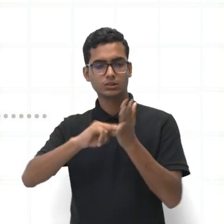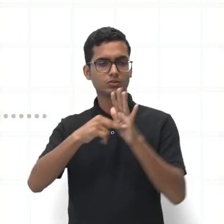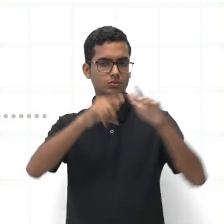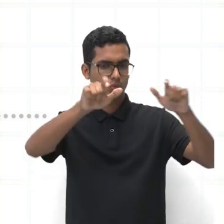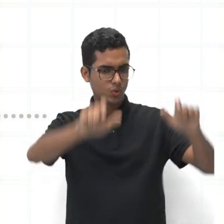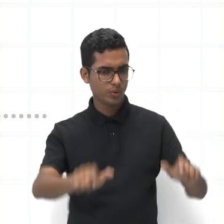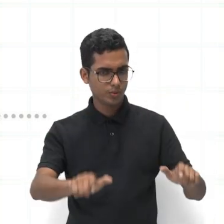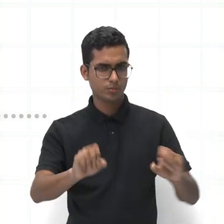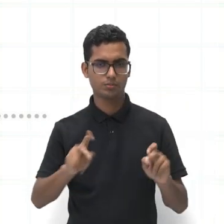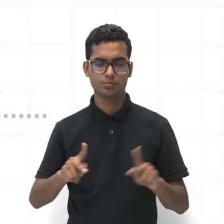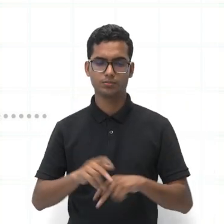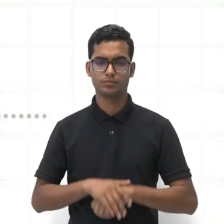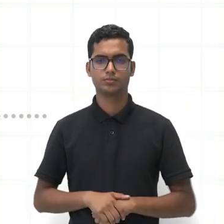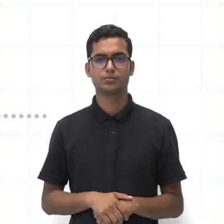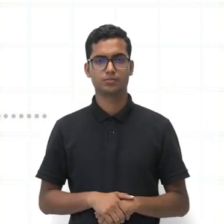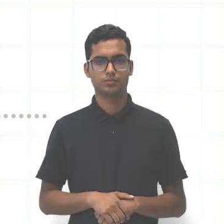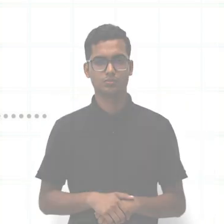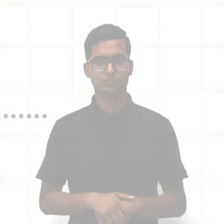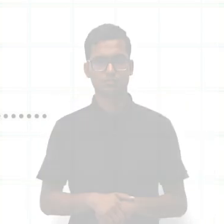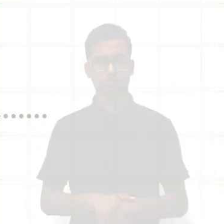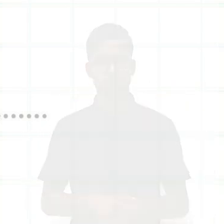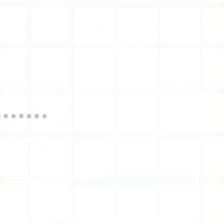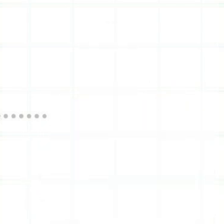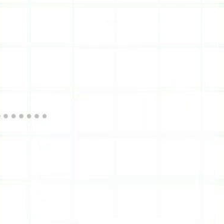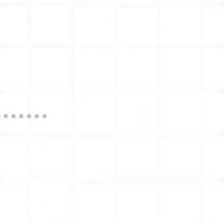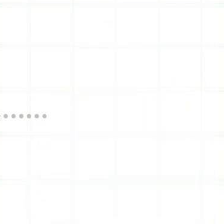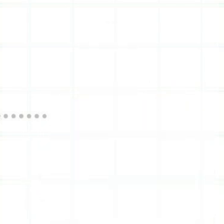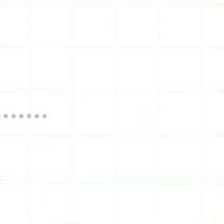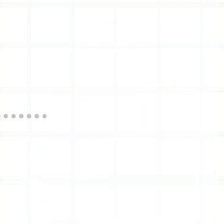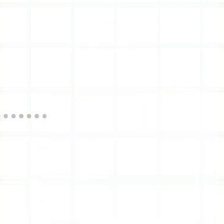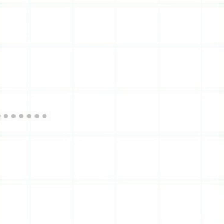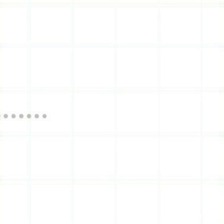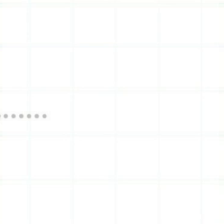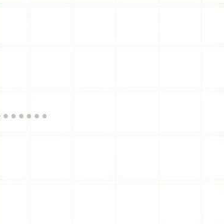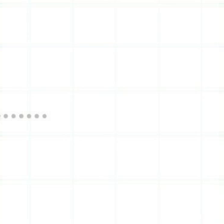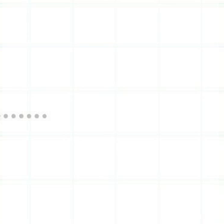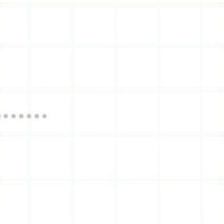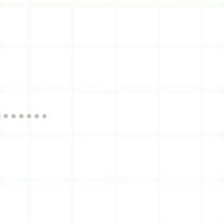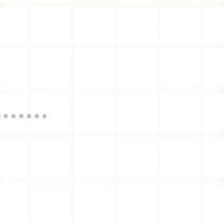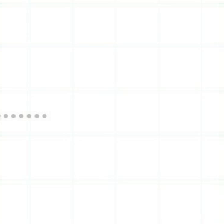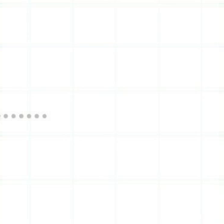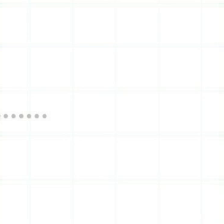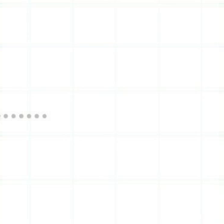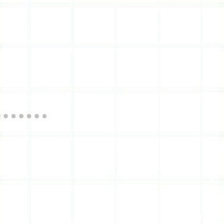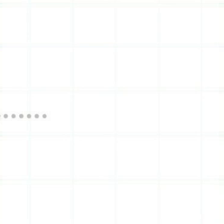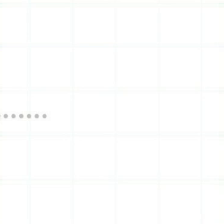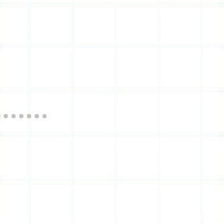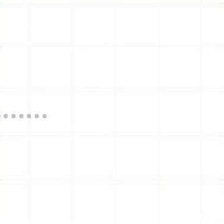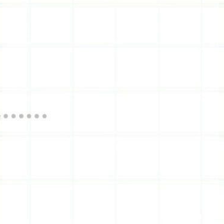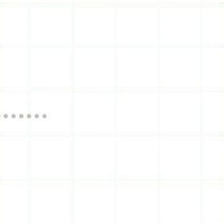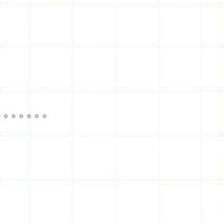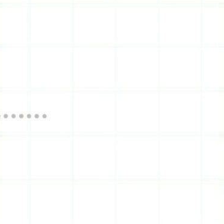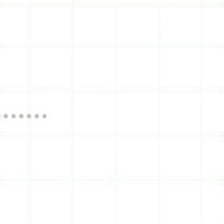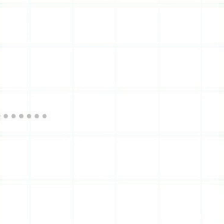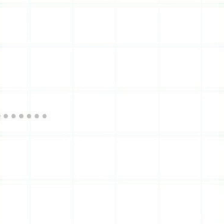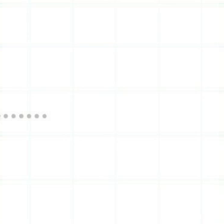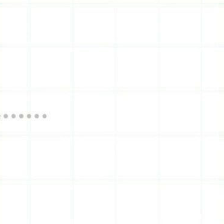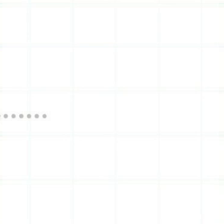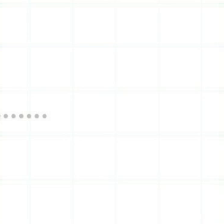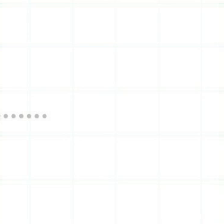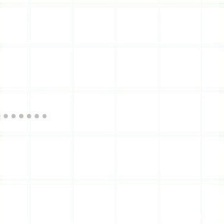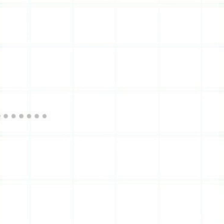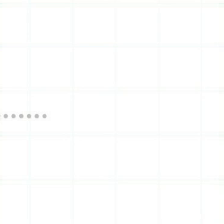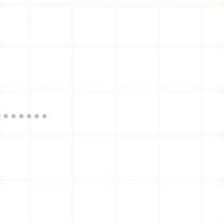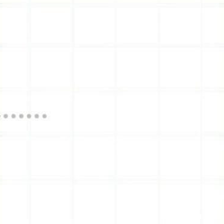live. Where does she live? Where does she live? A pronúncia desse verbo é live, quer dizer morar. Então, onde